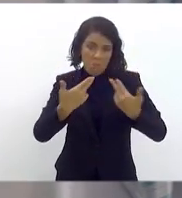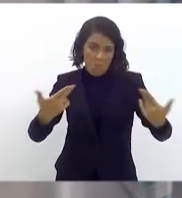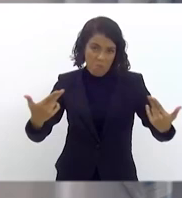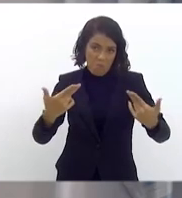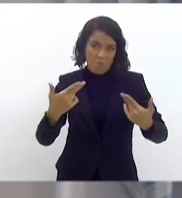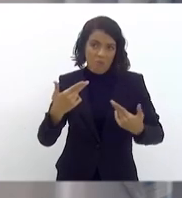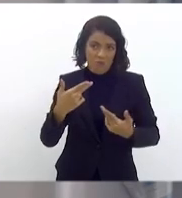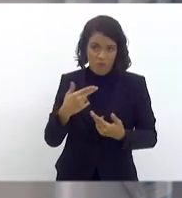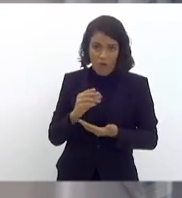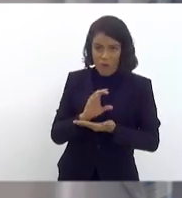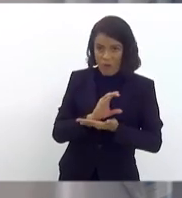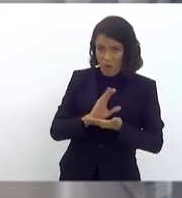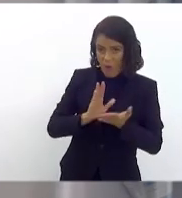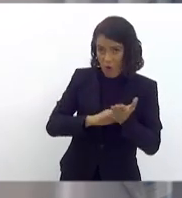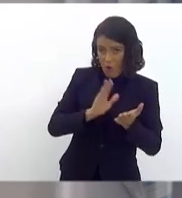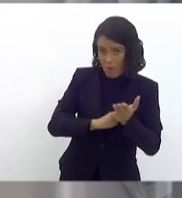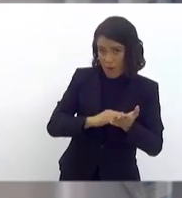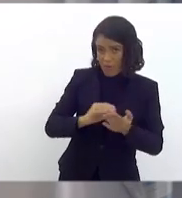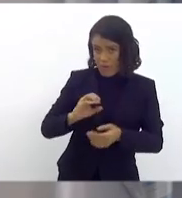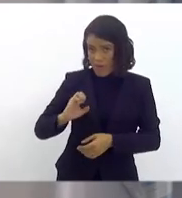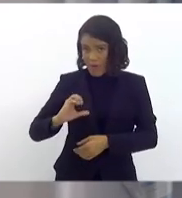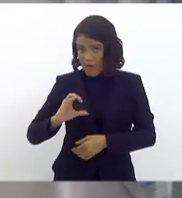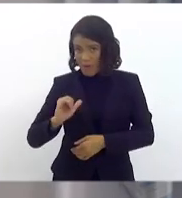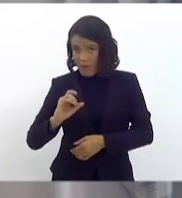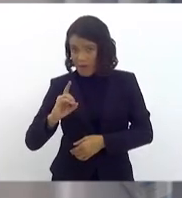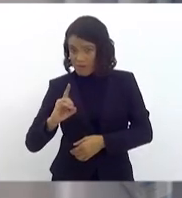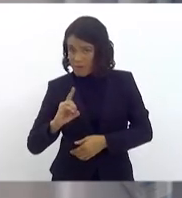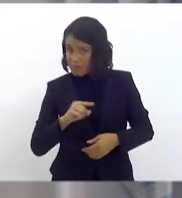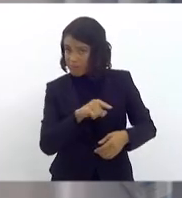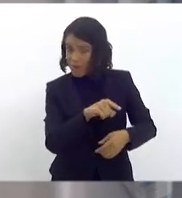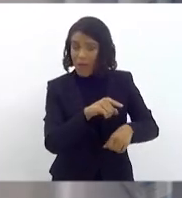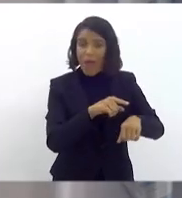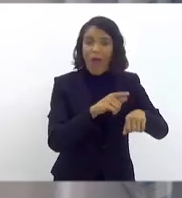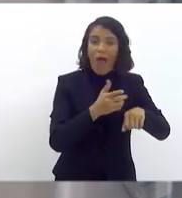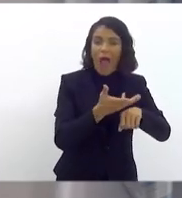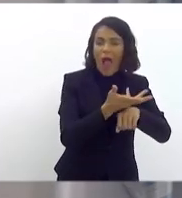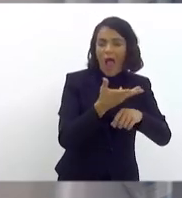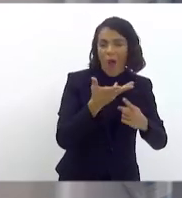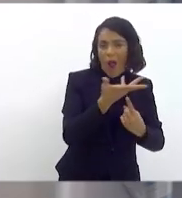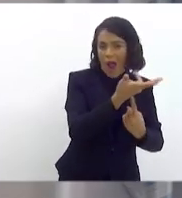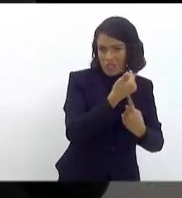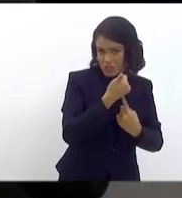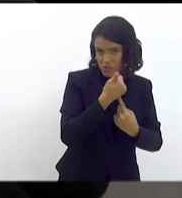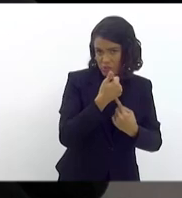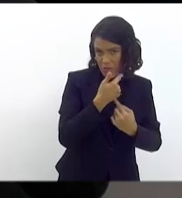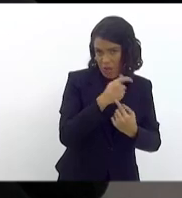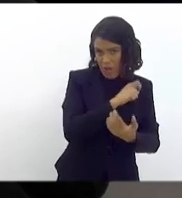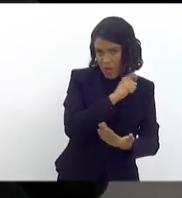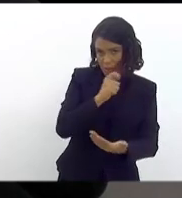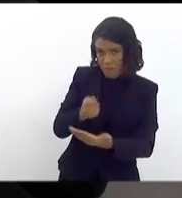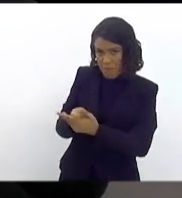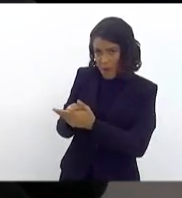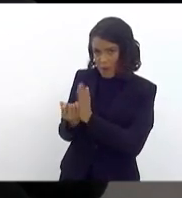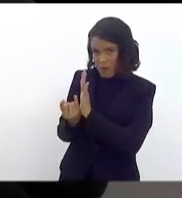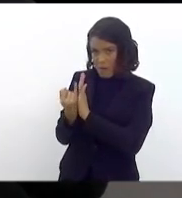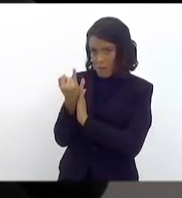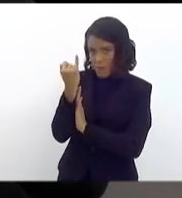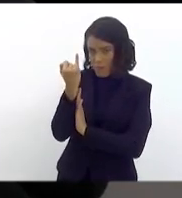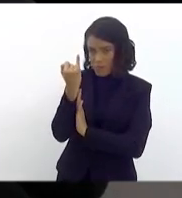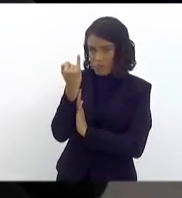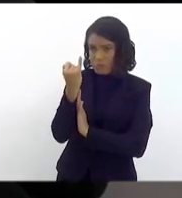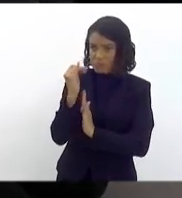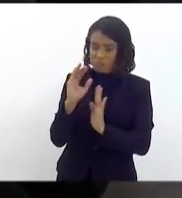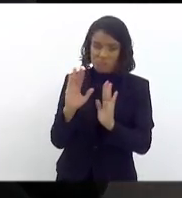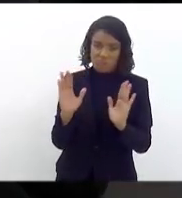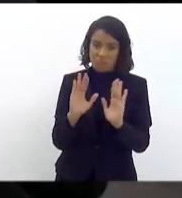ao respectivo artista, certo? Certo. Essa cota à parte é tributada? Que eu saiba, até onde eu sei, a